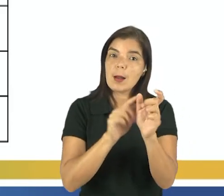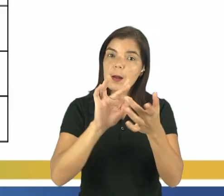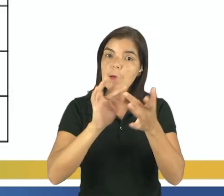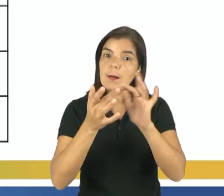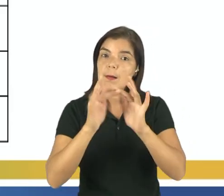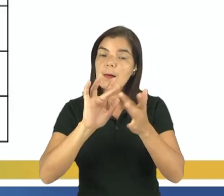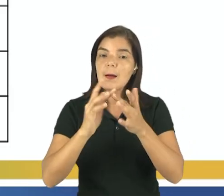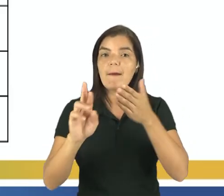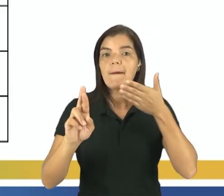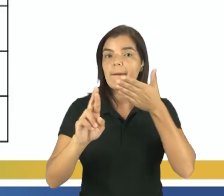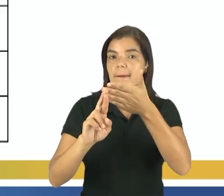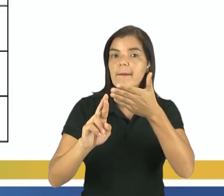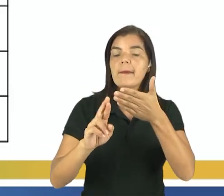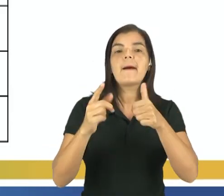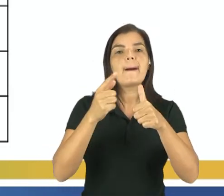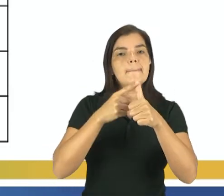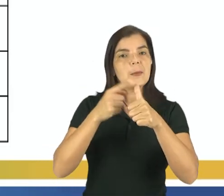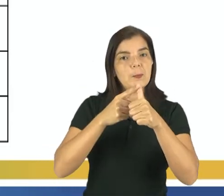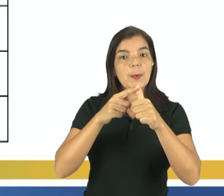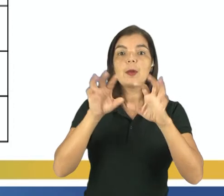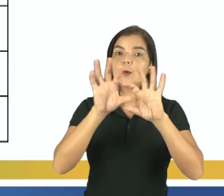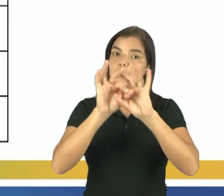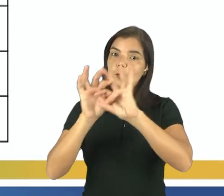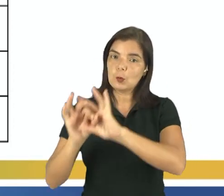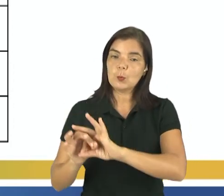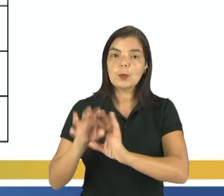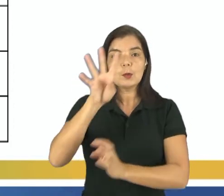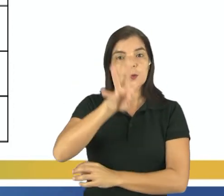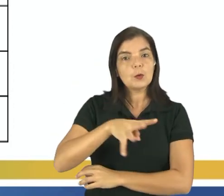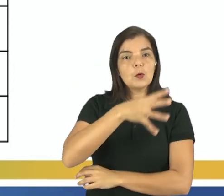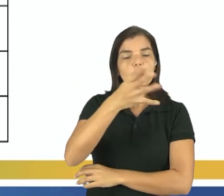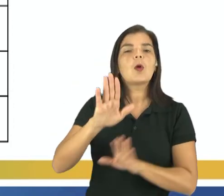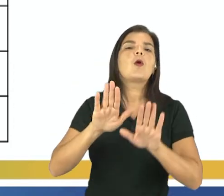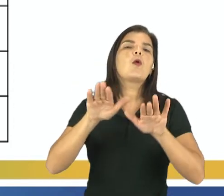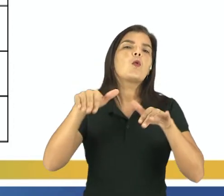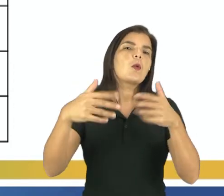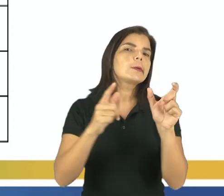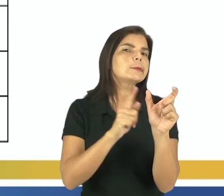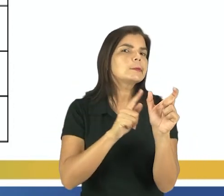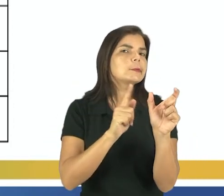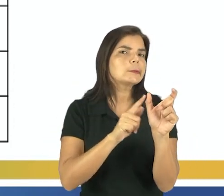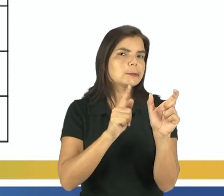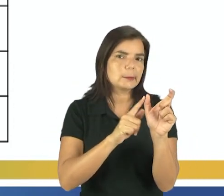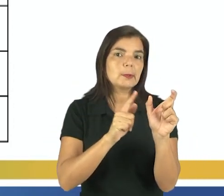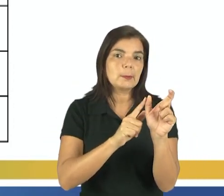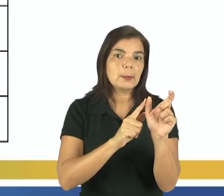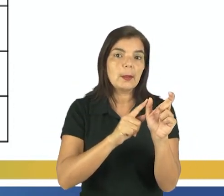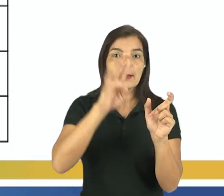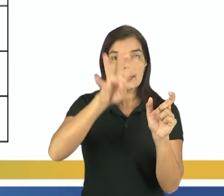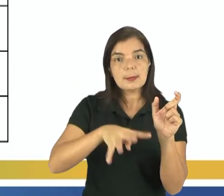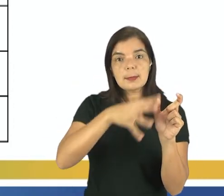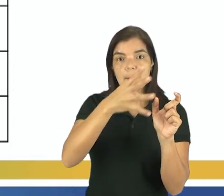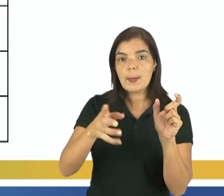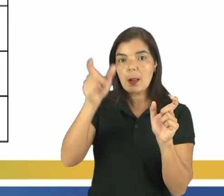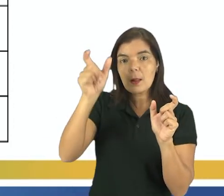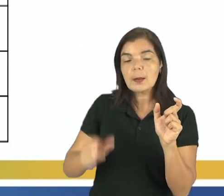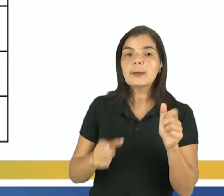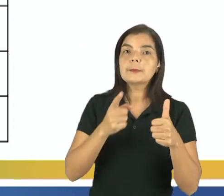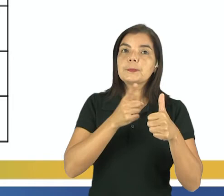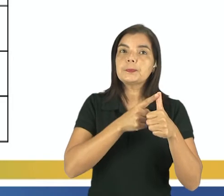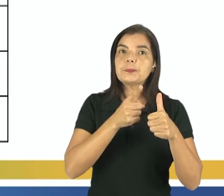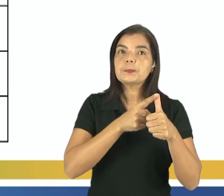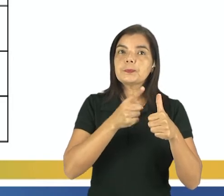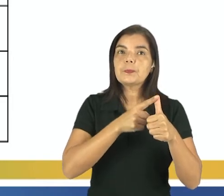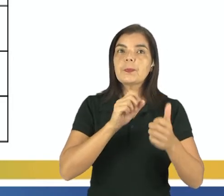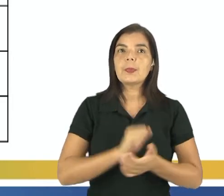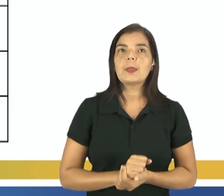associam os referentes da primeira coluna com a tabela, ou seja, quais são as palavrinhas que fazem menção ao que está na tabela ao lado. Primeiro